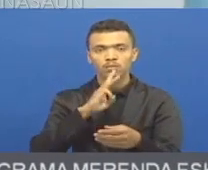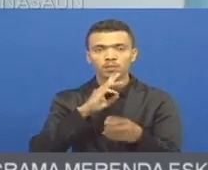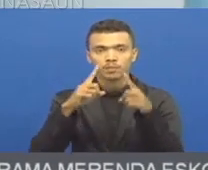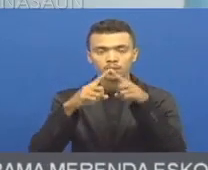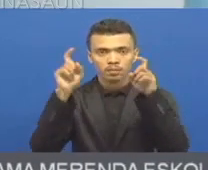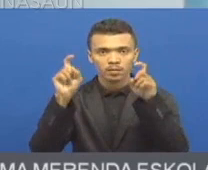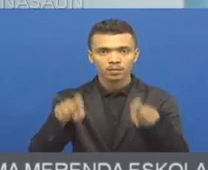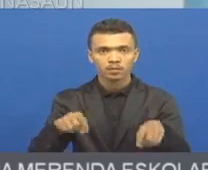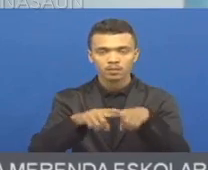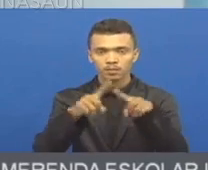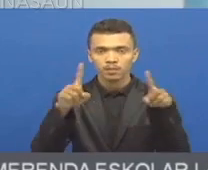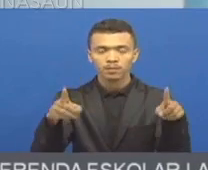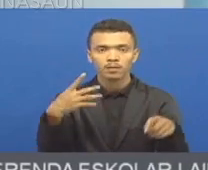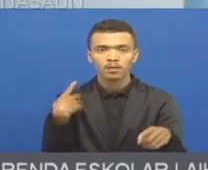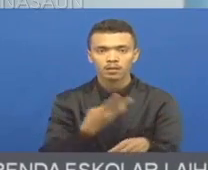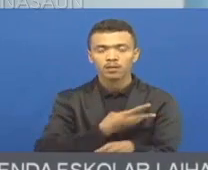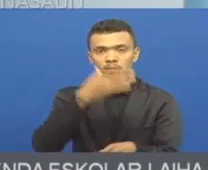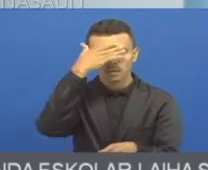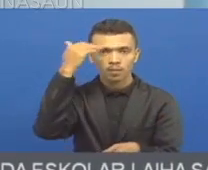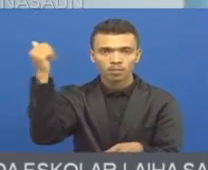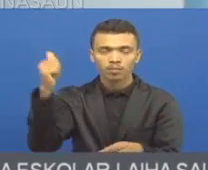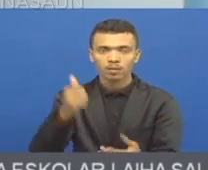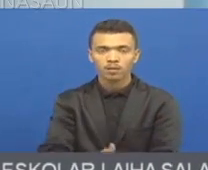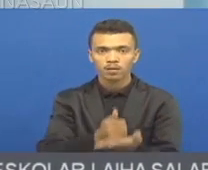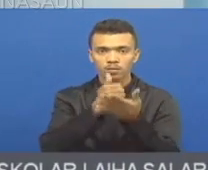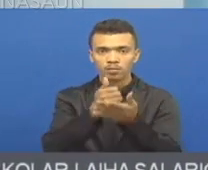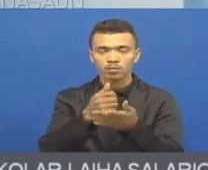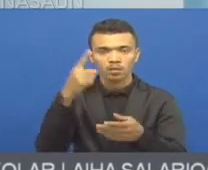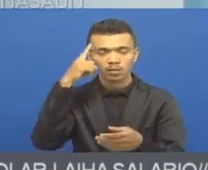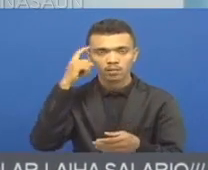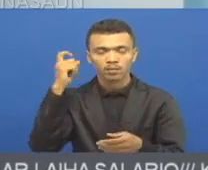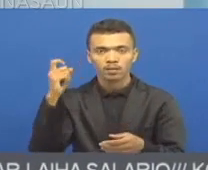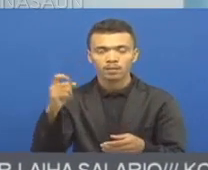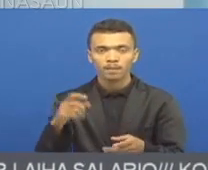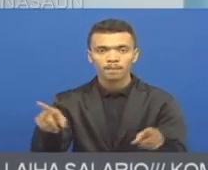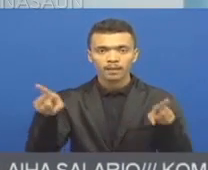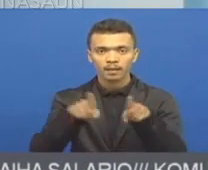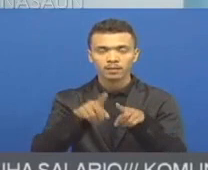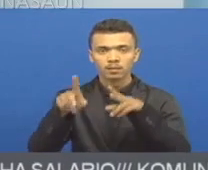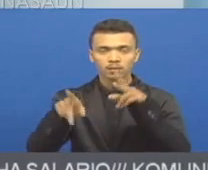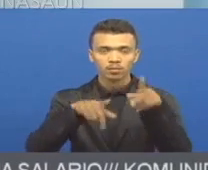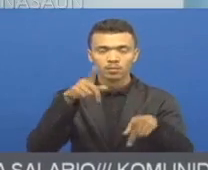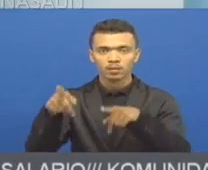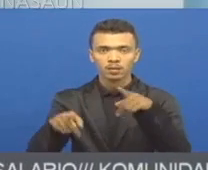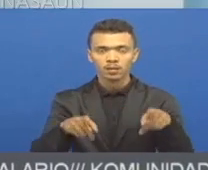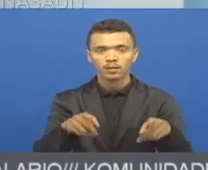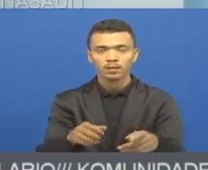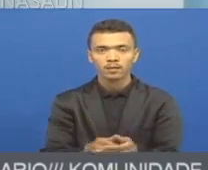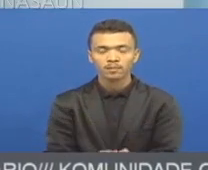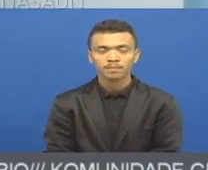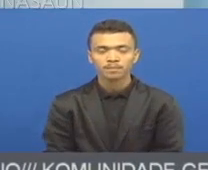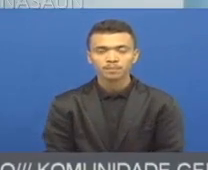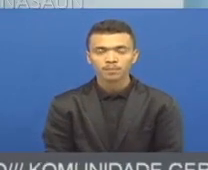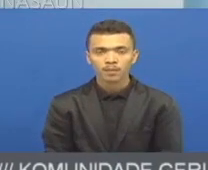necessidade básico, mai be dala ruma mos ita haluhan ita ne contribuisaun. Tabane hanesan komunidade, ka hanesan